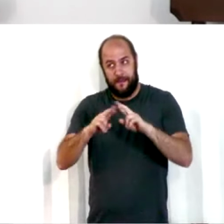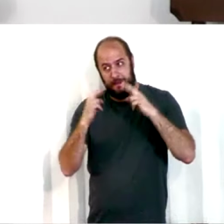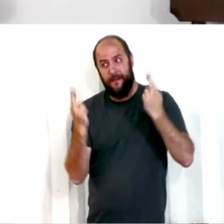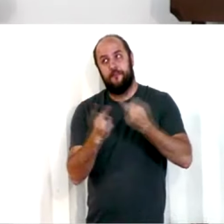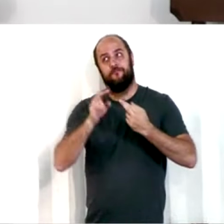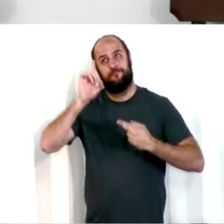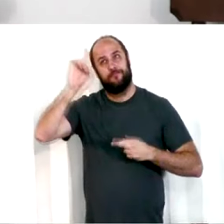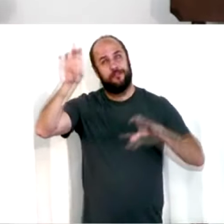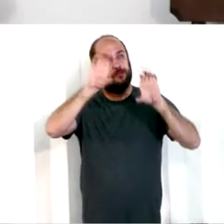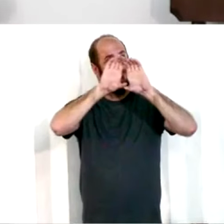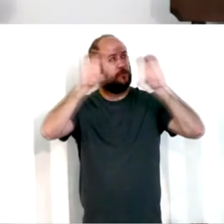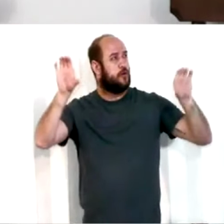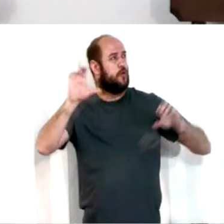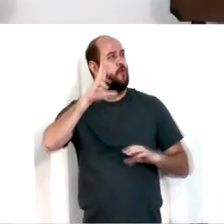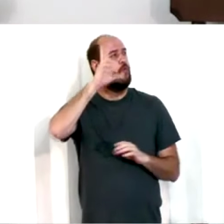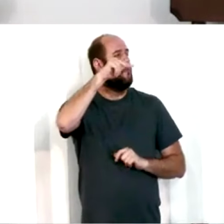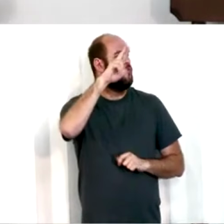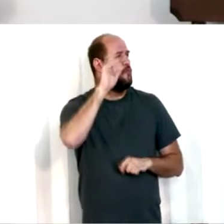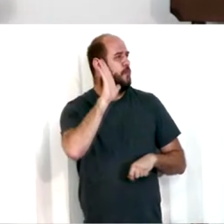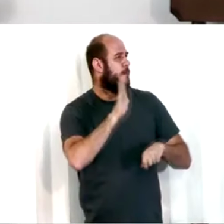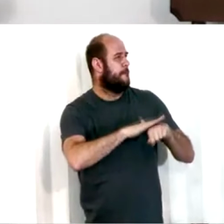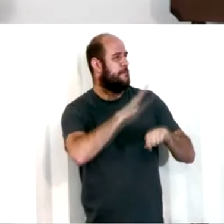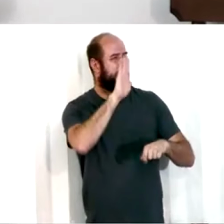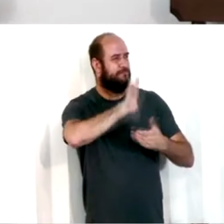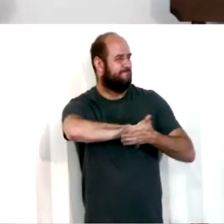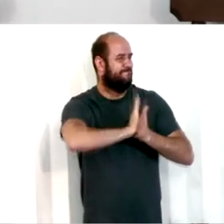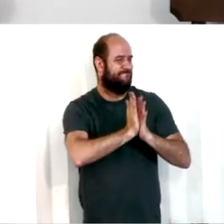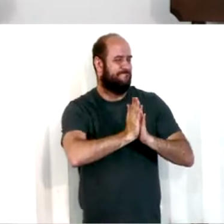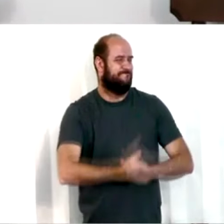céus, jamais será destruído.